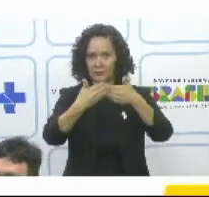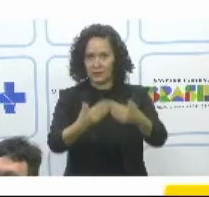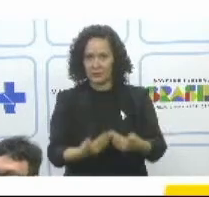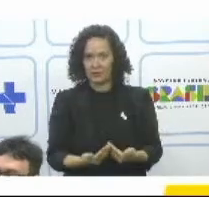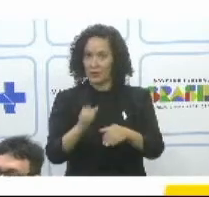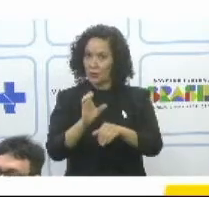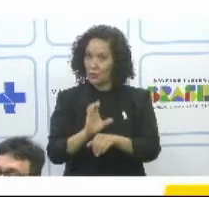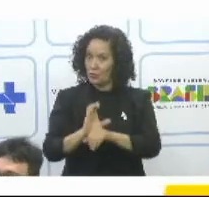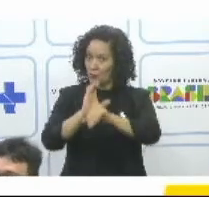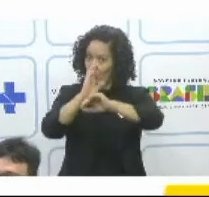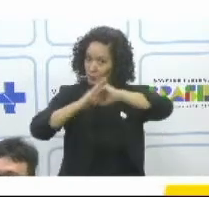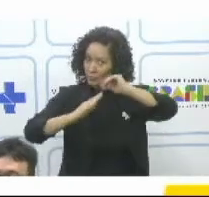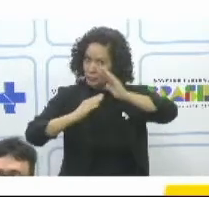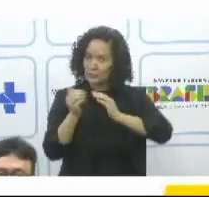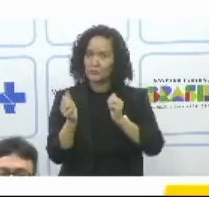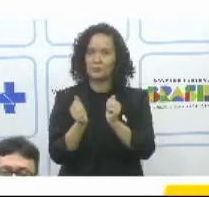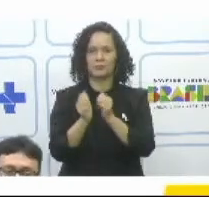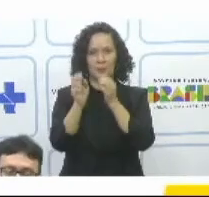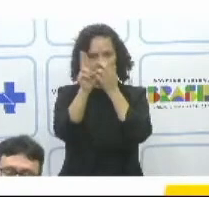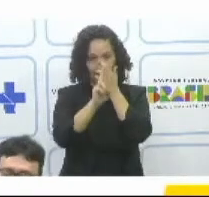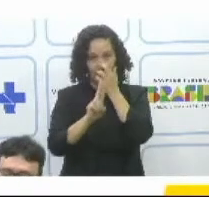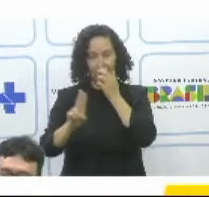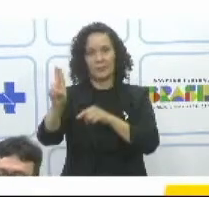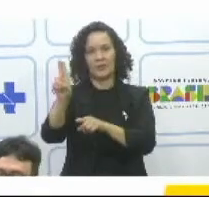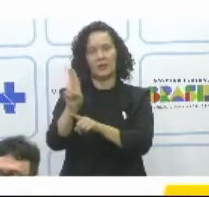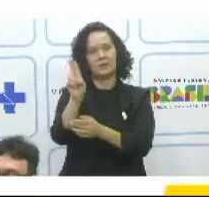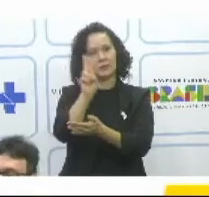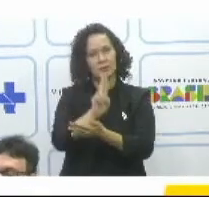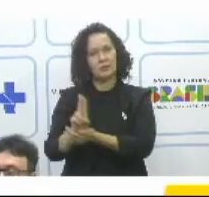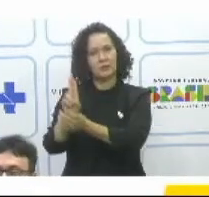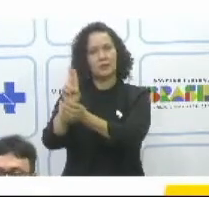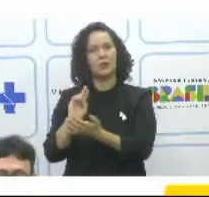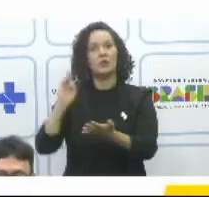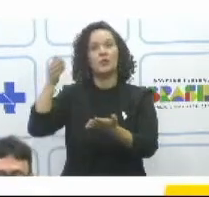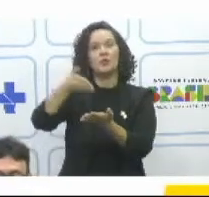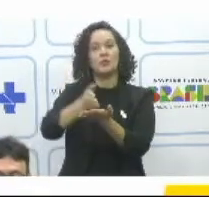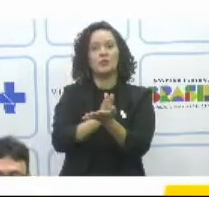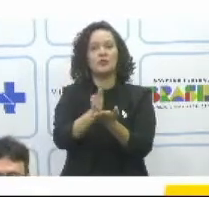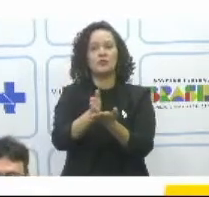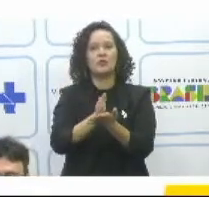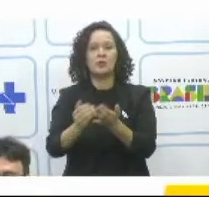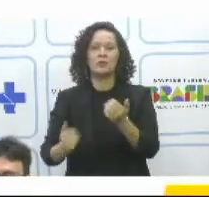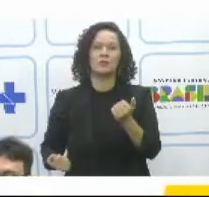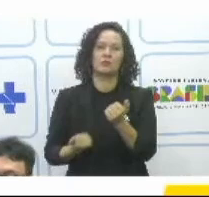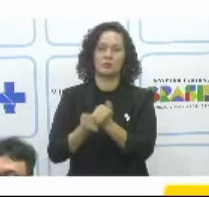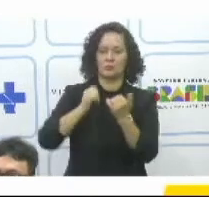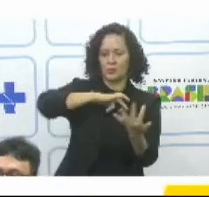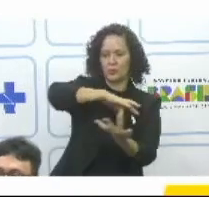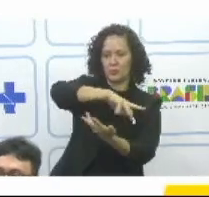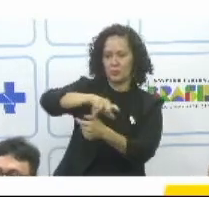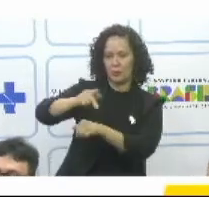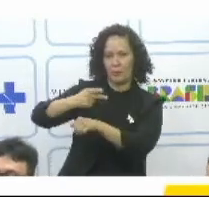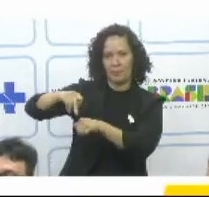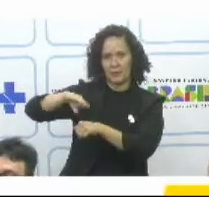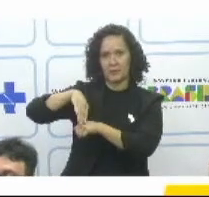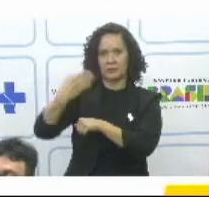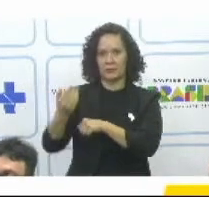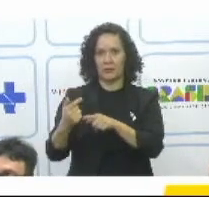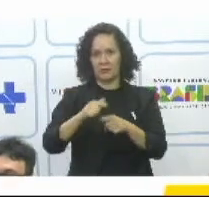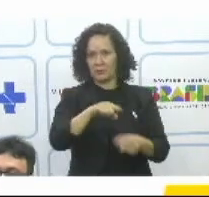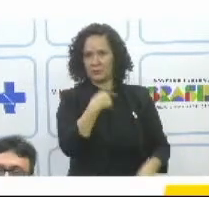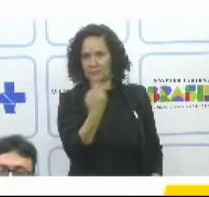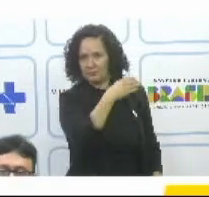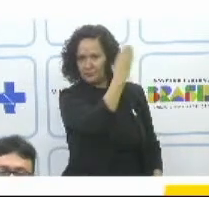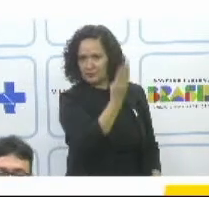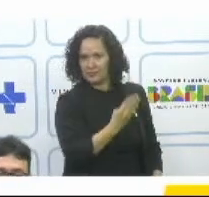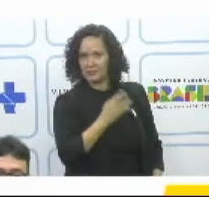conselhos profissionais, com as universidades, e um último eixo de cooperação internacional considerando que o Brasil hoje